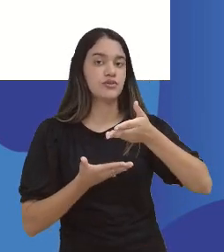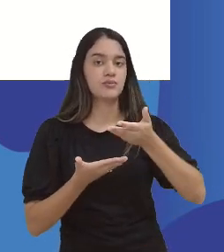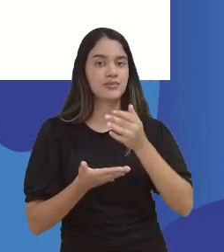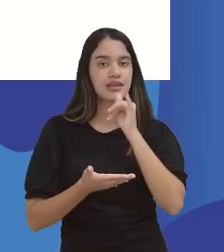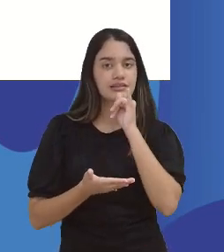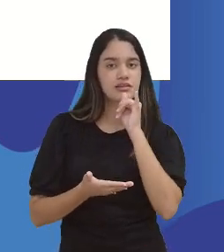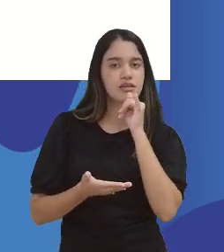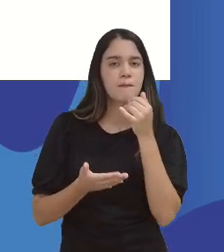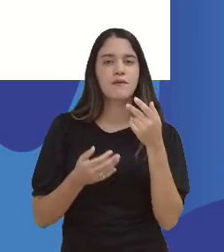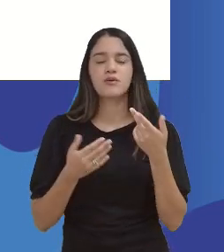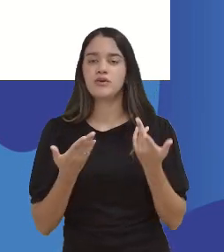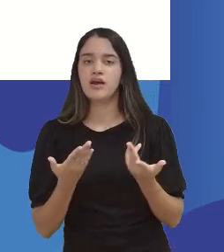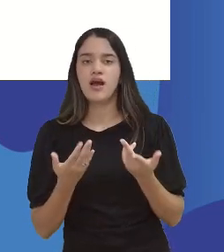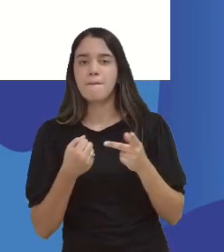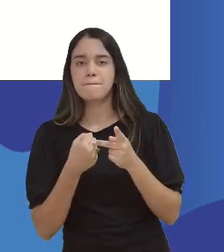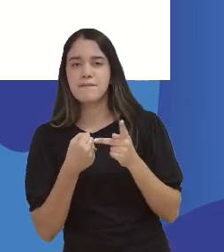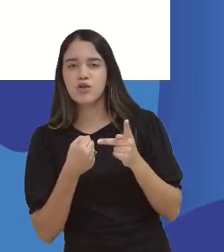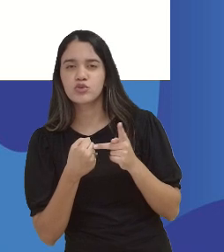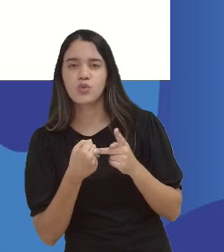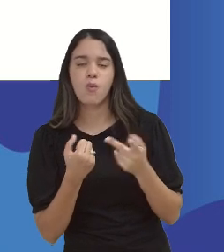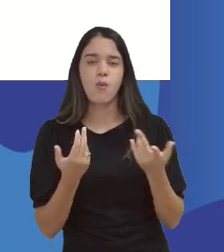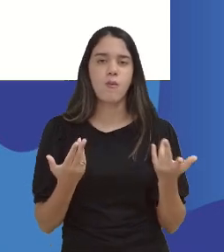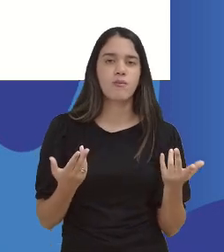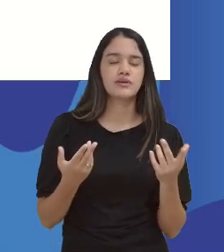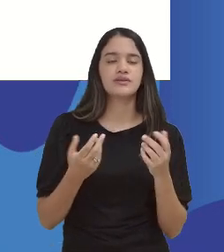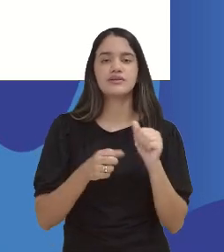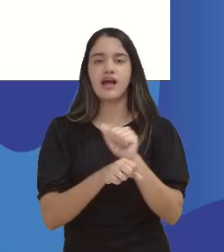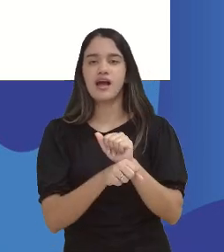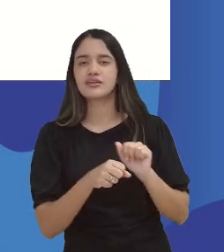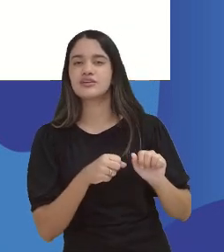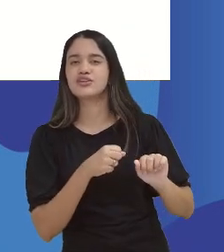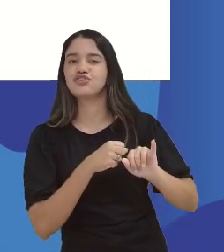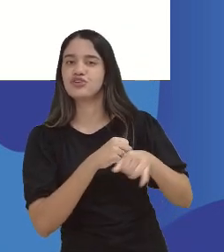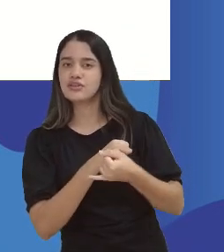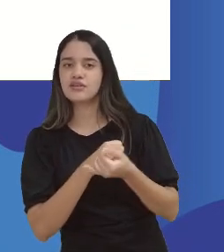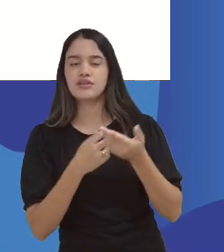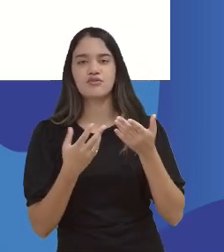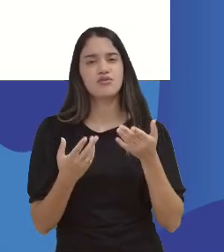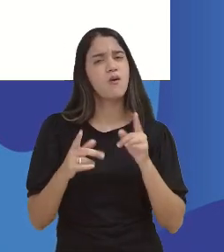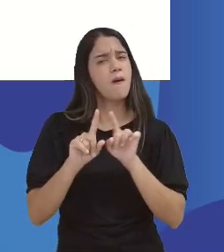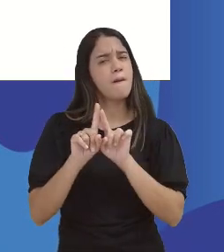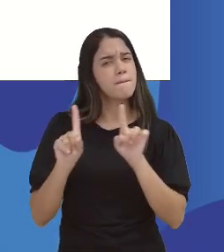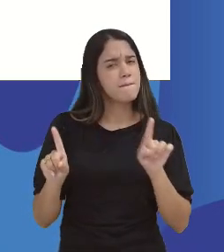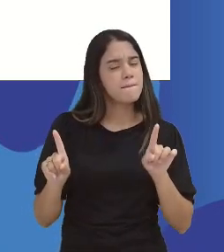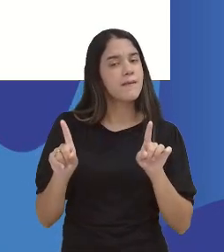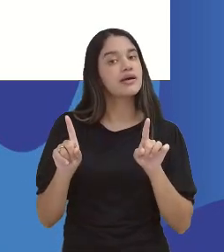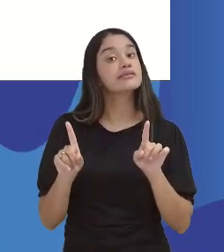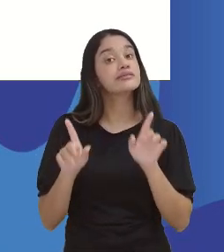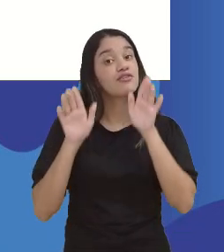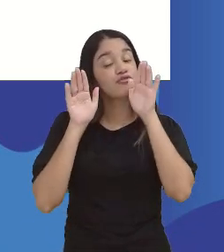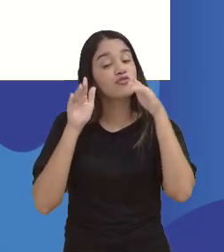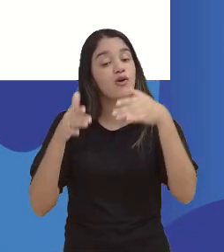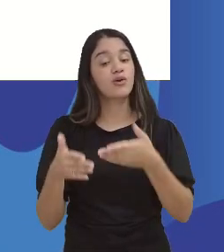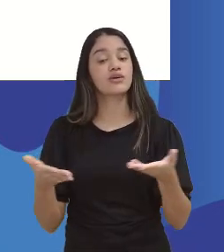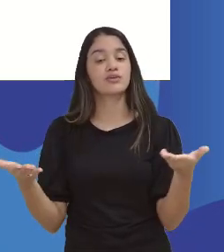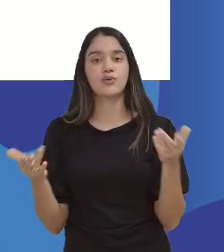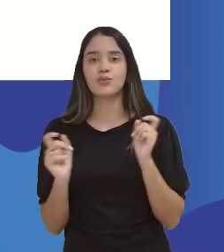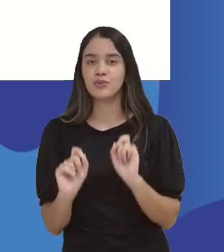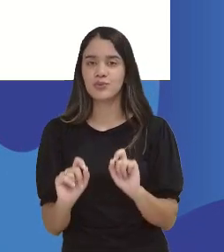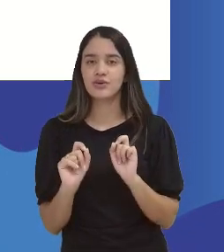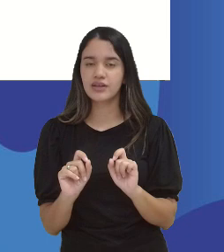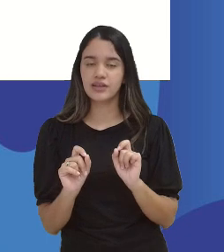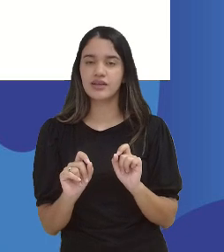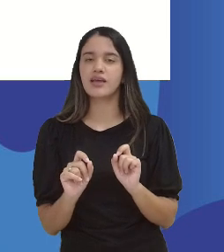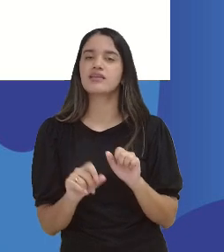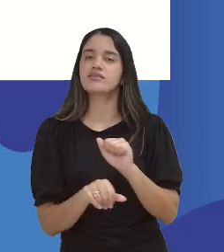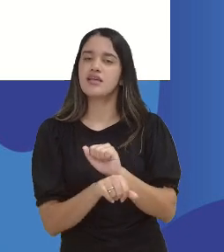com pronomes, com adjetivos, mas a gente está focando aí nos